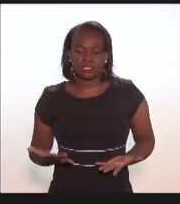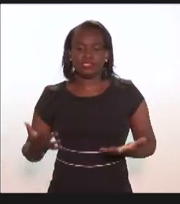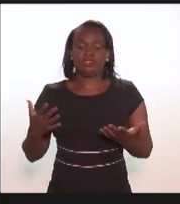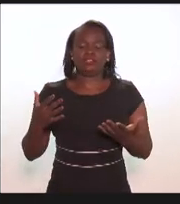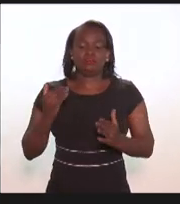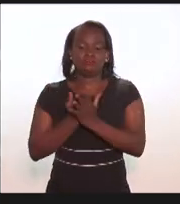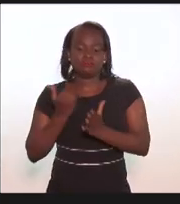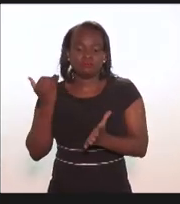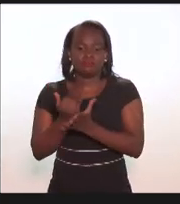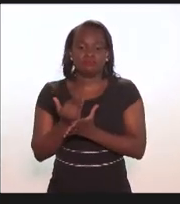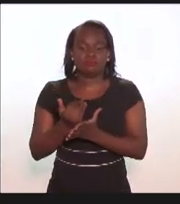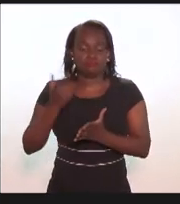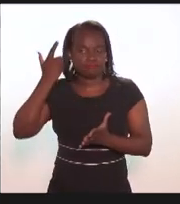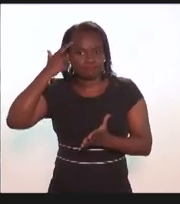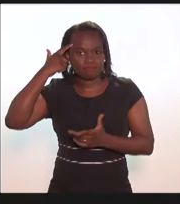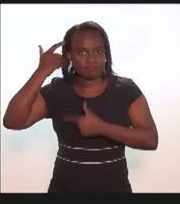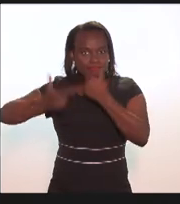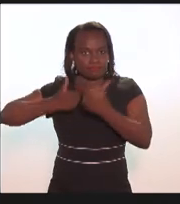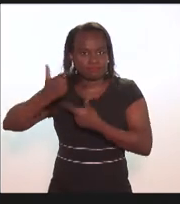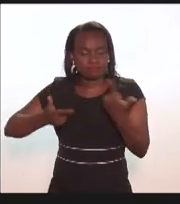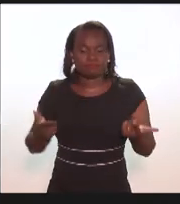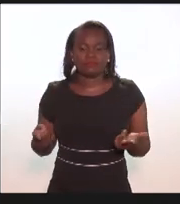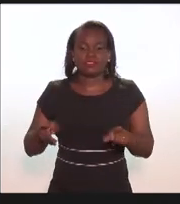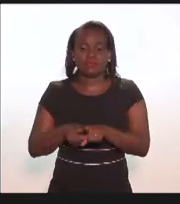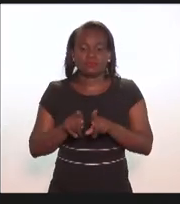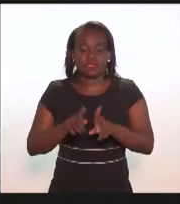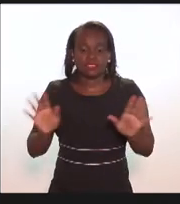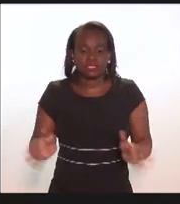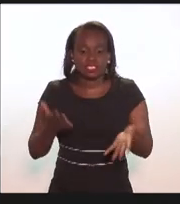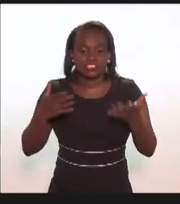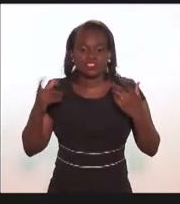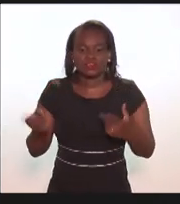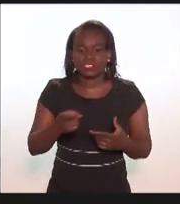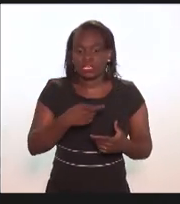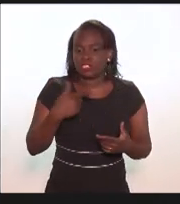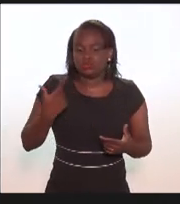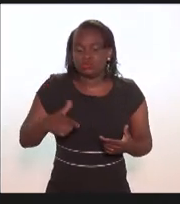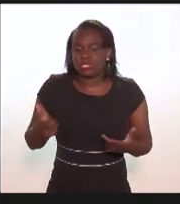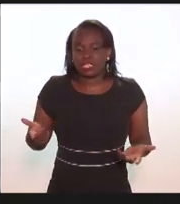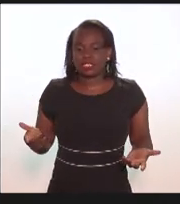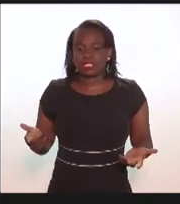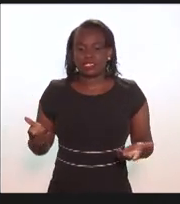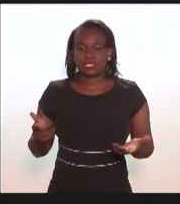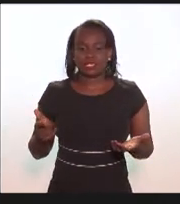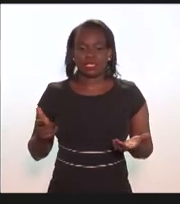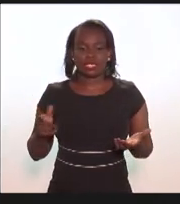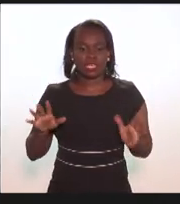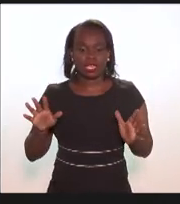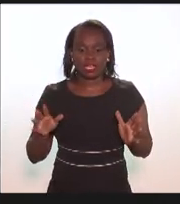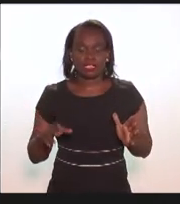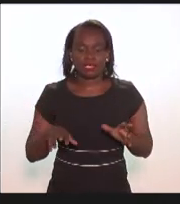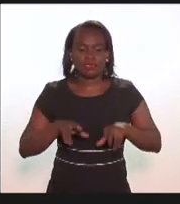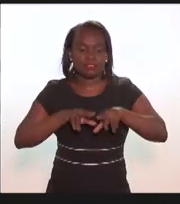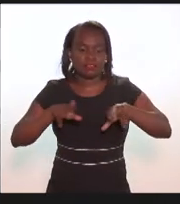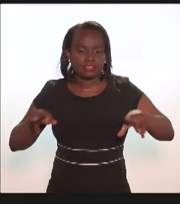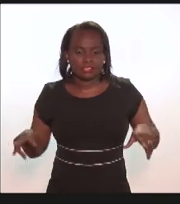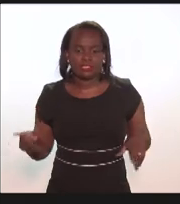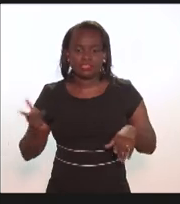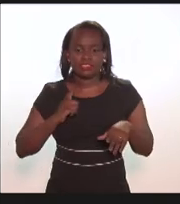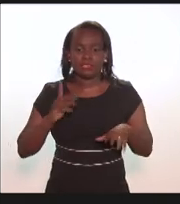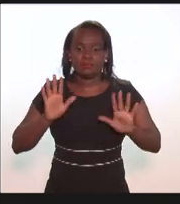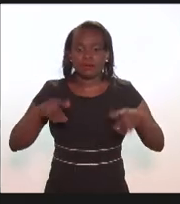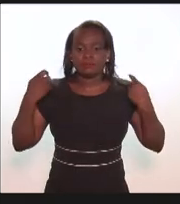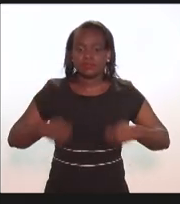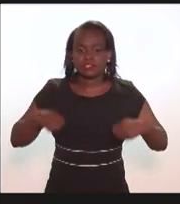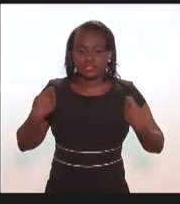mais racionalidade. Os incentivos fiscais não têm nem de longe o número e a dimensão que davam, mas a gente